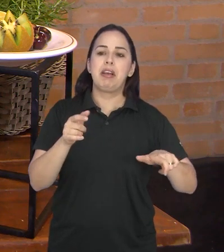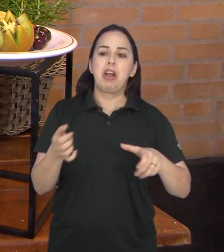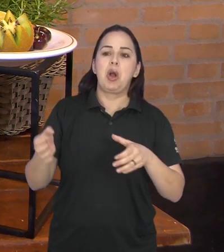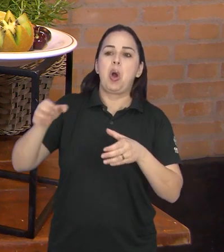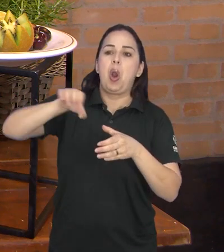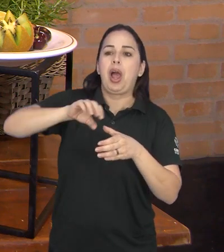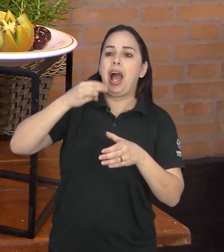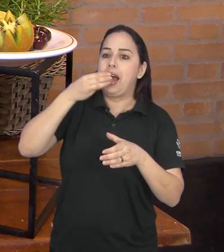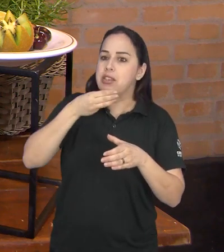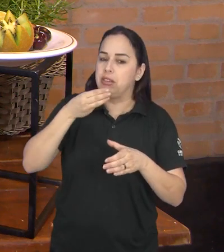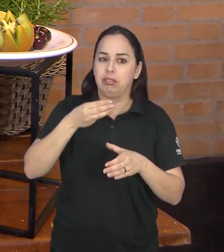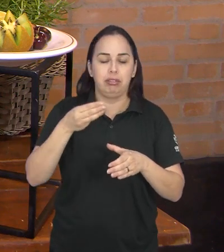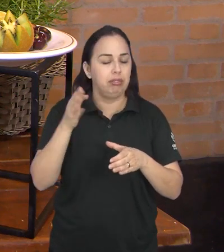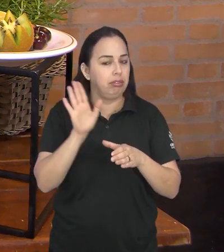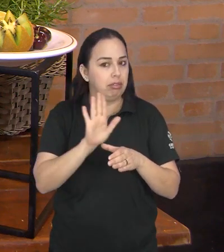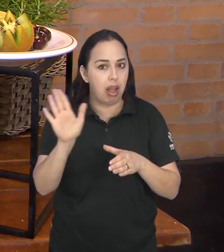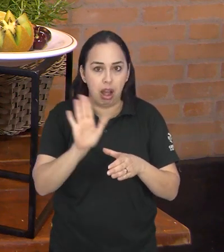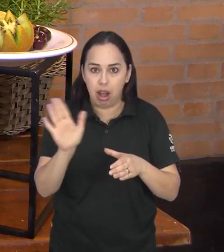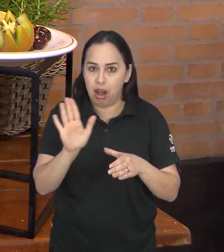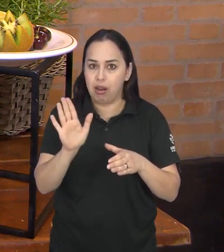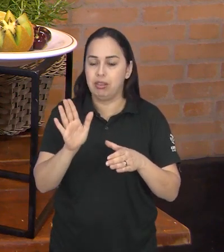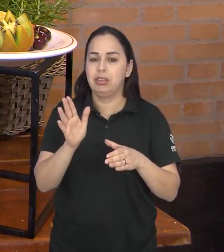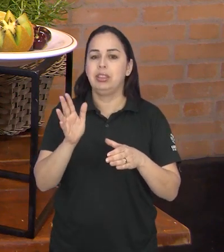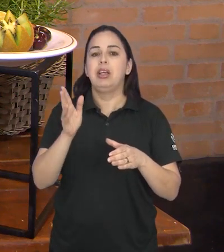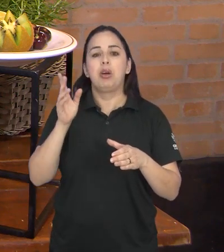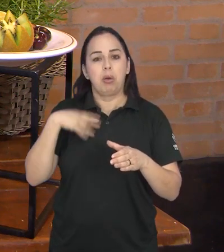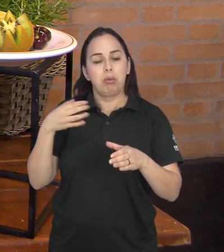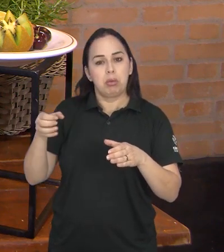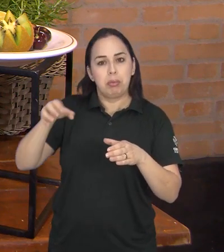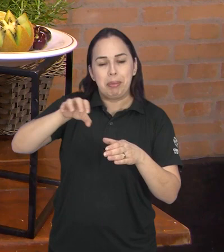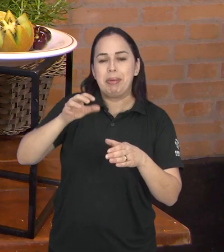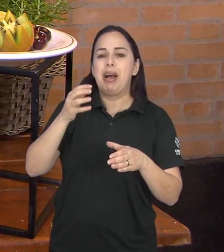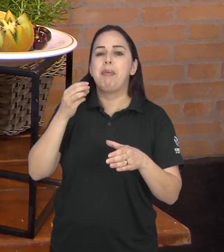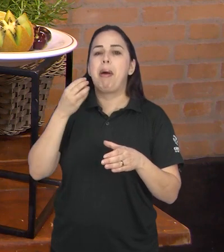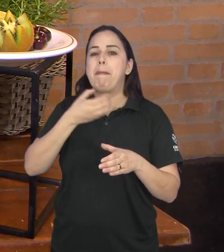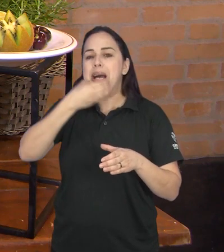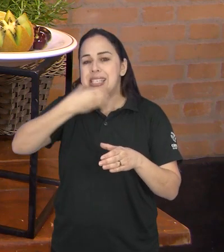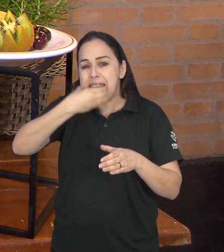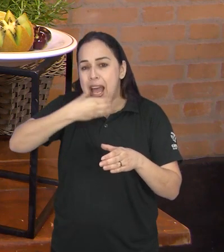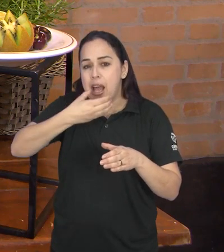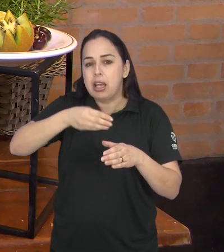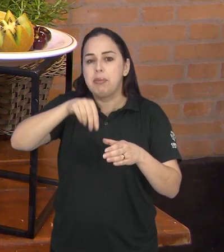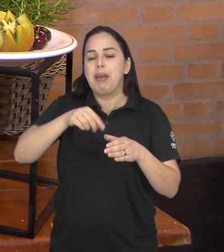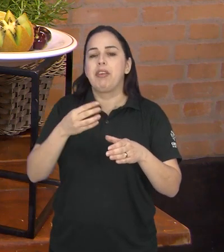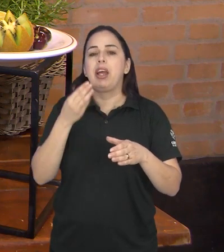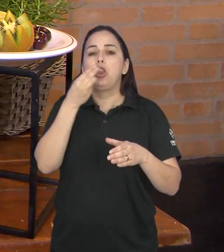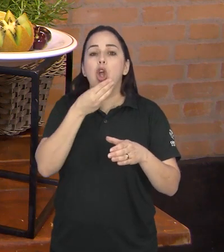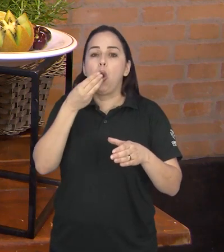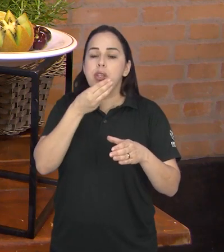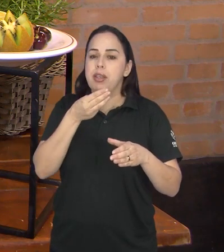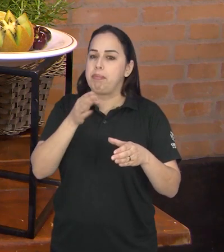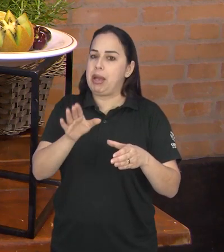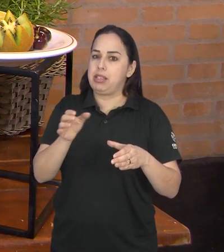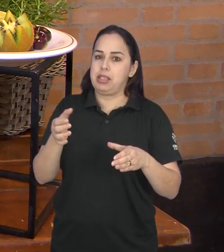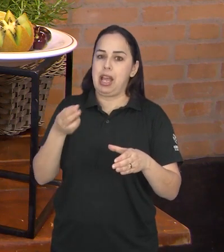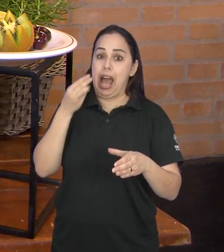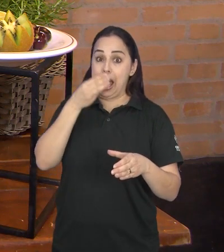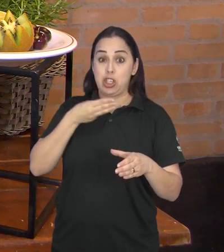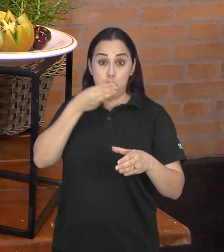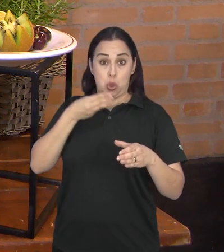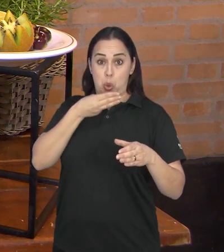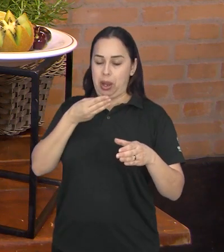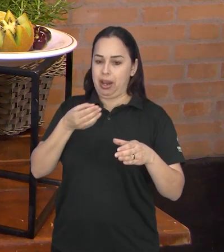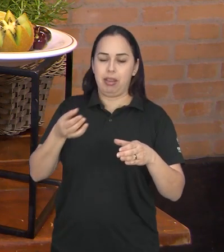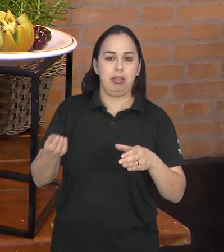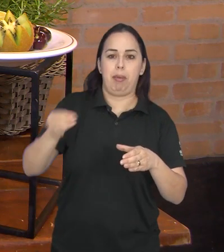colocar açúcar. Não, pelo amor de Deus, coloque uma fruta mais doce, uma maçã para adoçar, mas nada de açúcar. A nossa